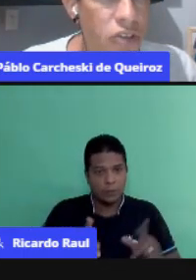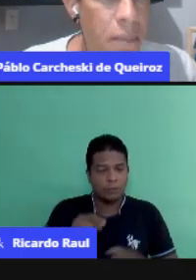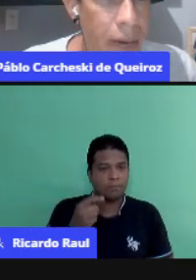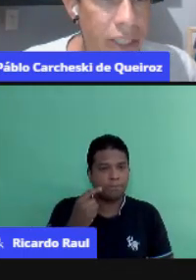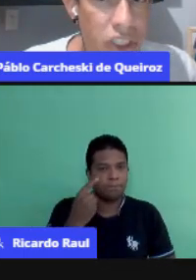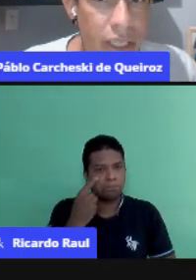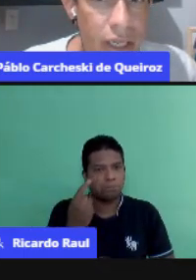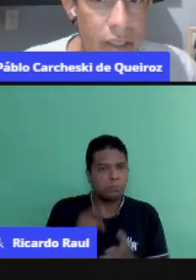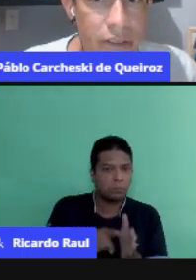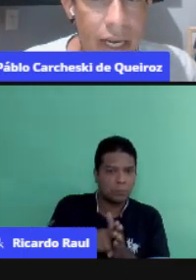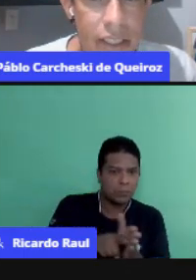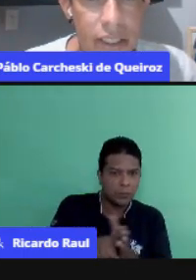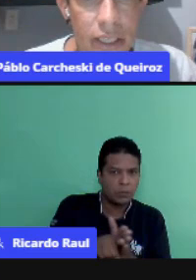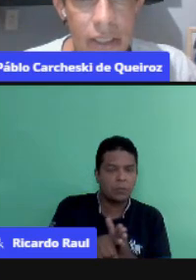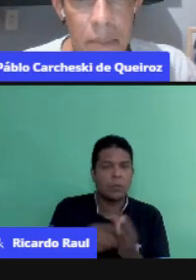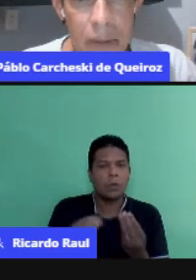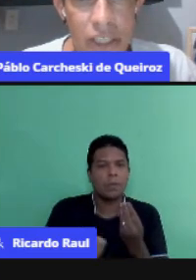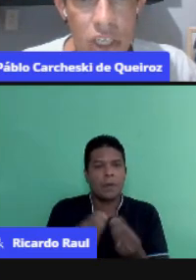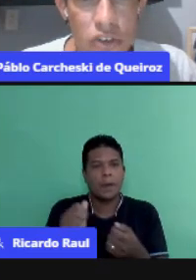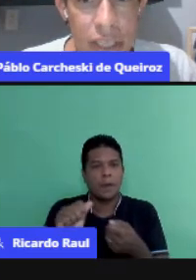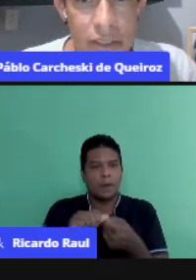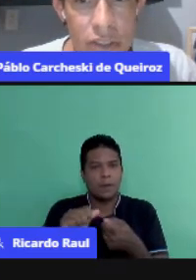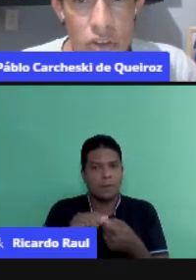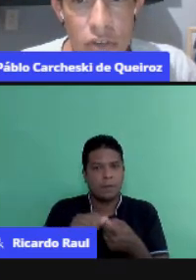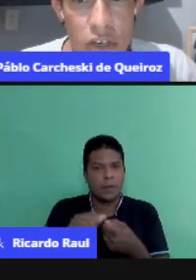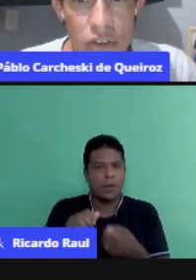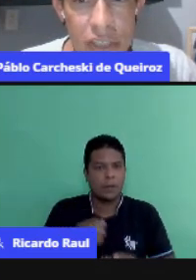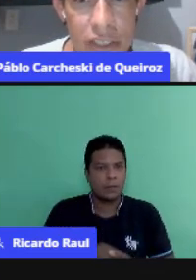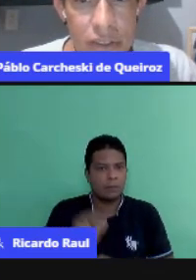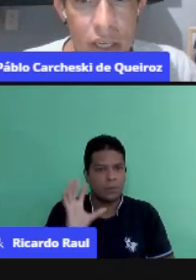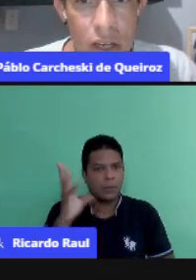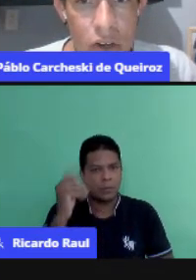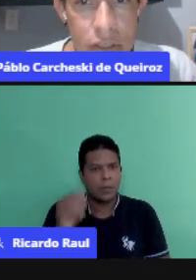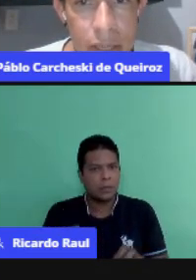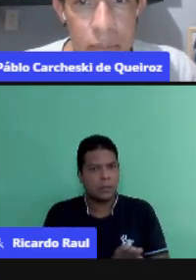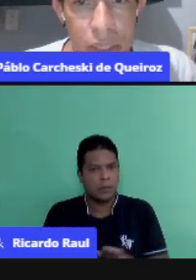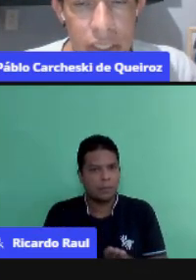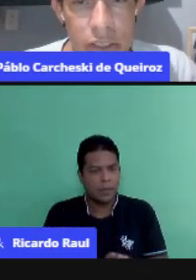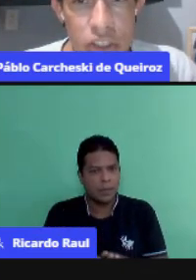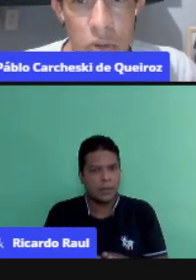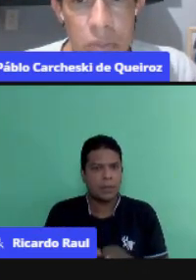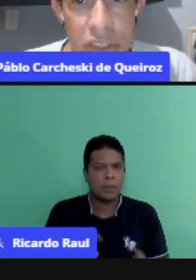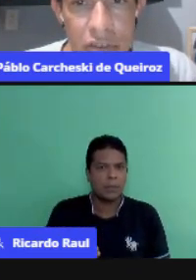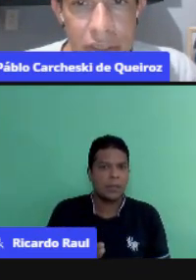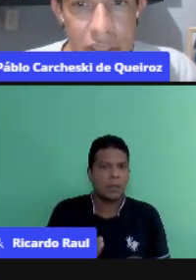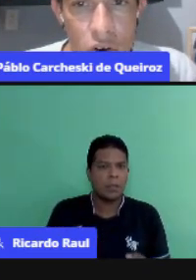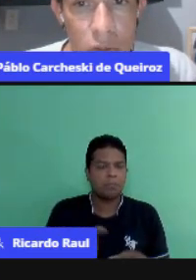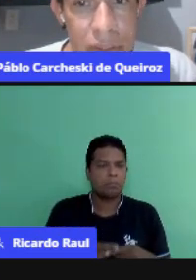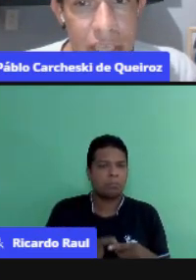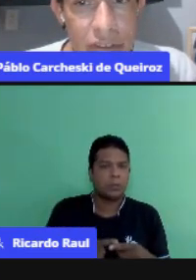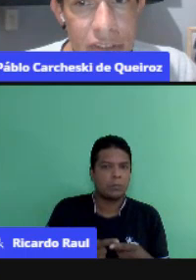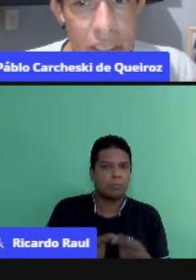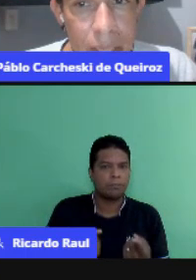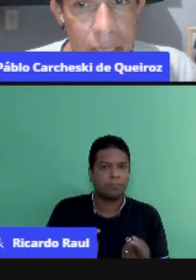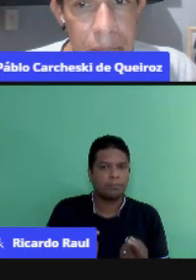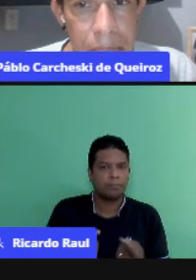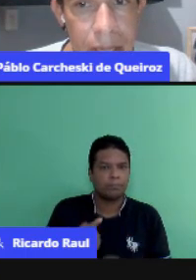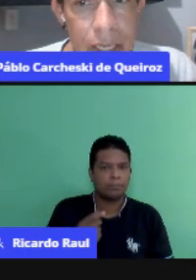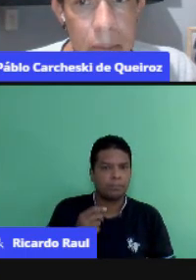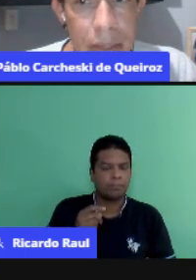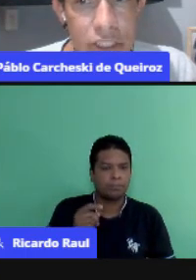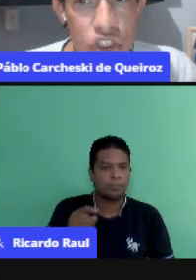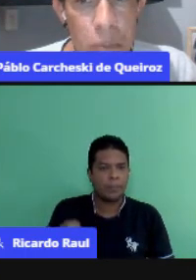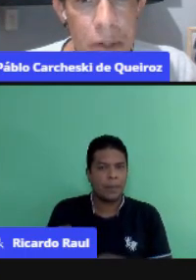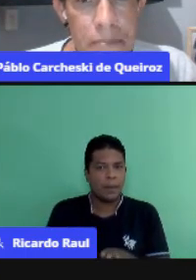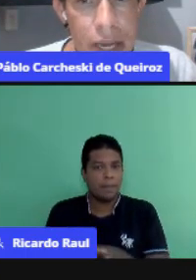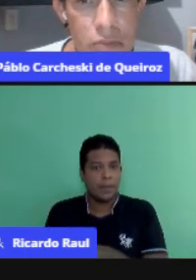isso é feito na prática, né? Será que na prática acontece isso que eu falei com vocês? Né? Porque aqui existe uma observação. Observa-se também